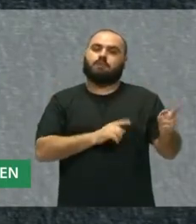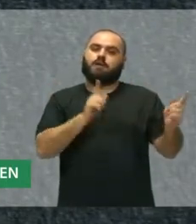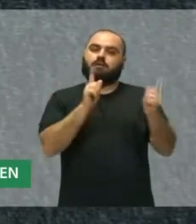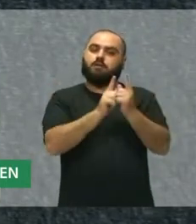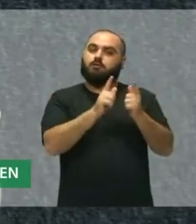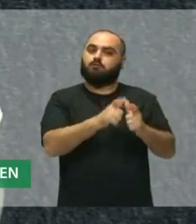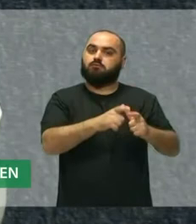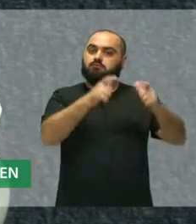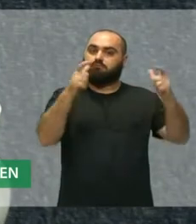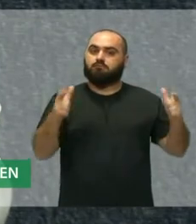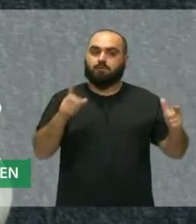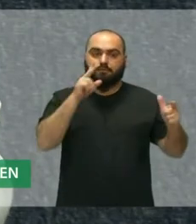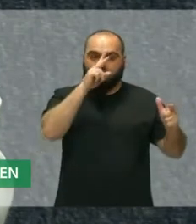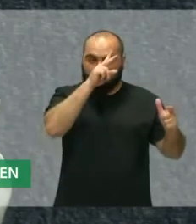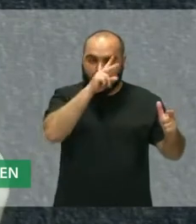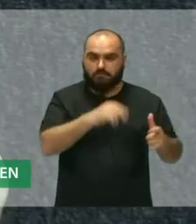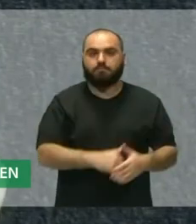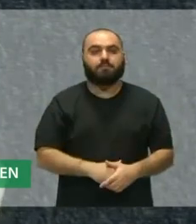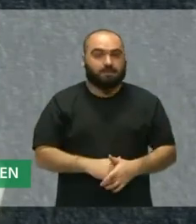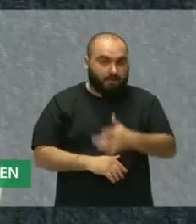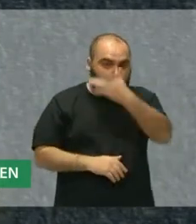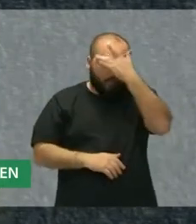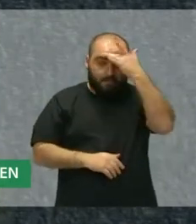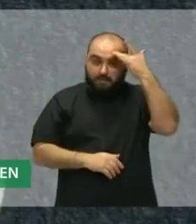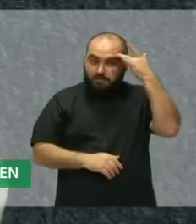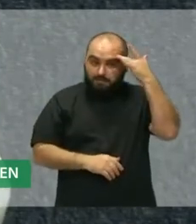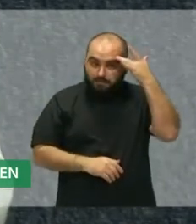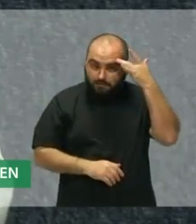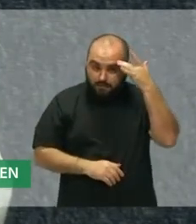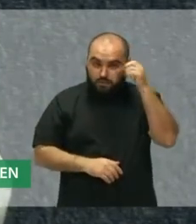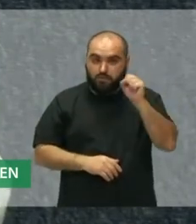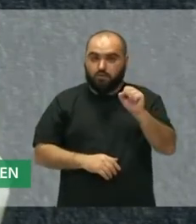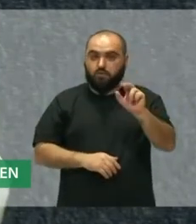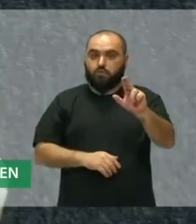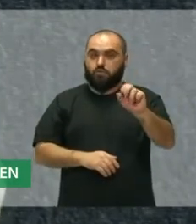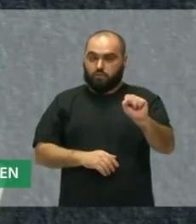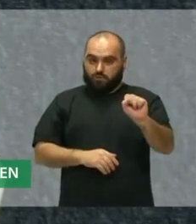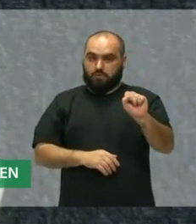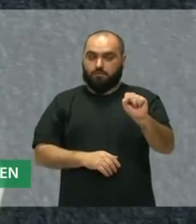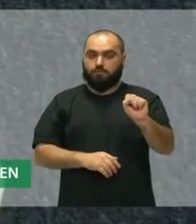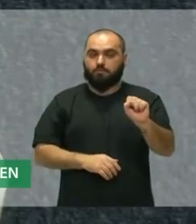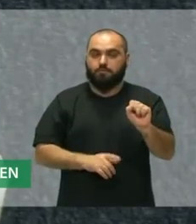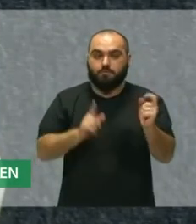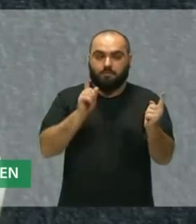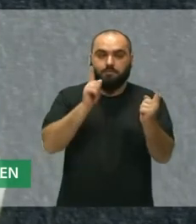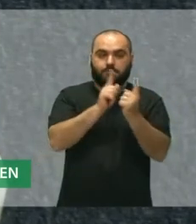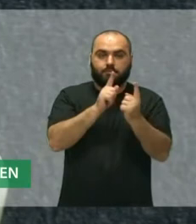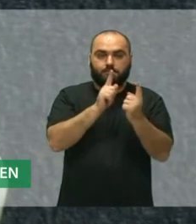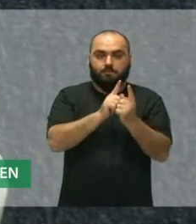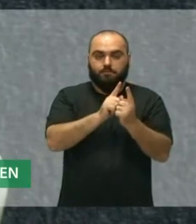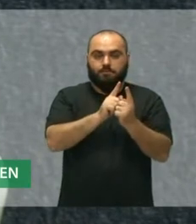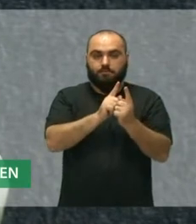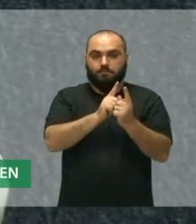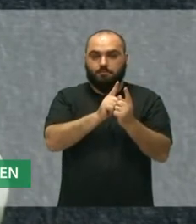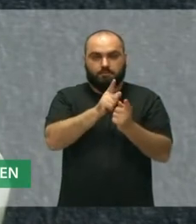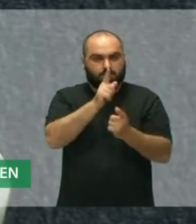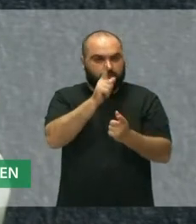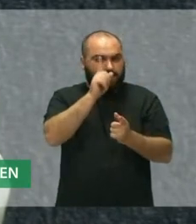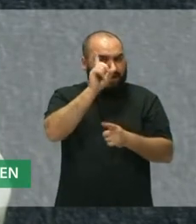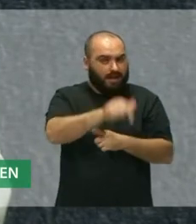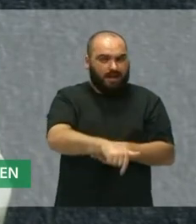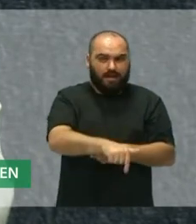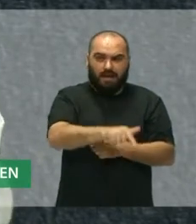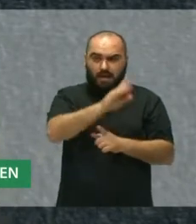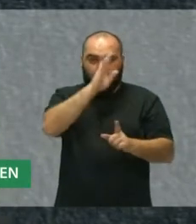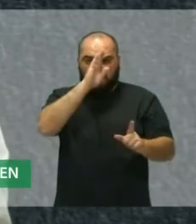robusto. E atendimento de paciente SUS. O nosso atendimento é predominantemente